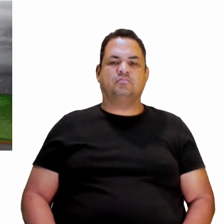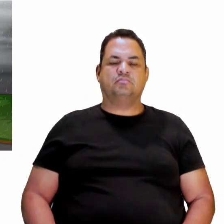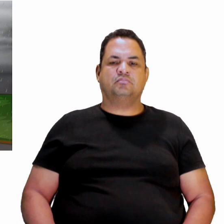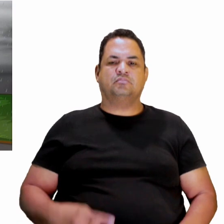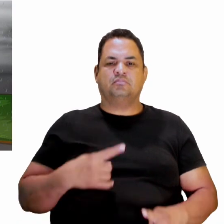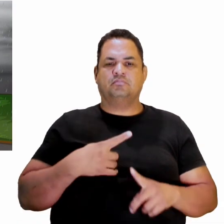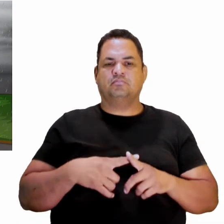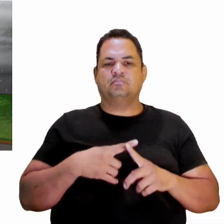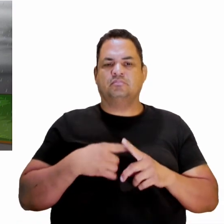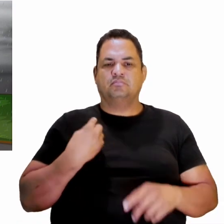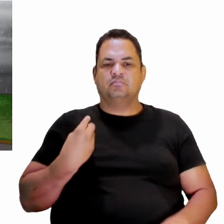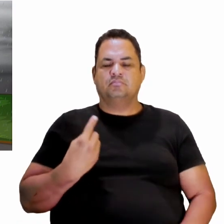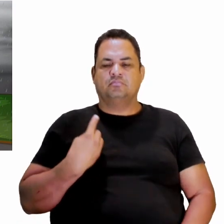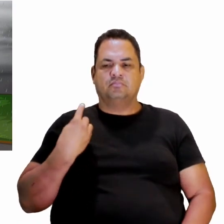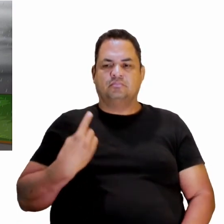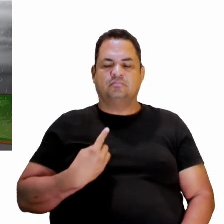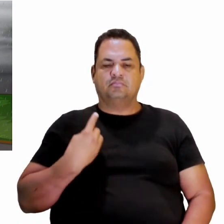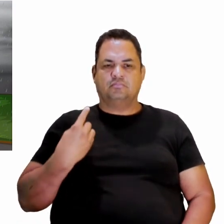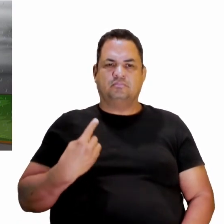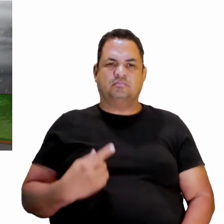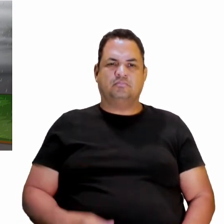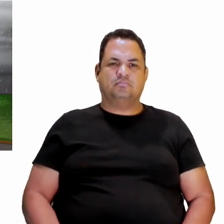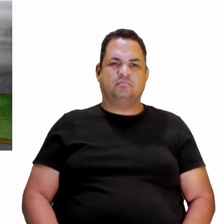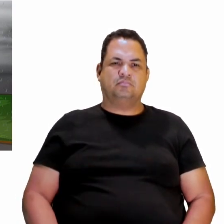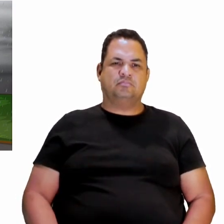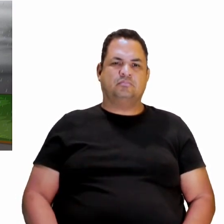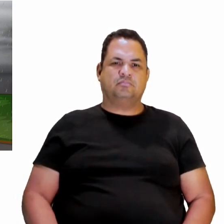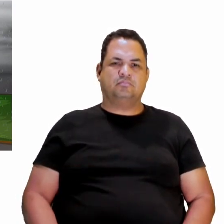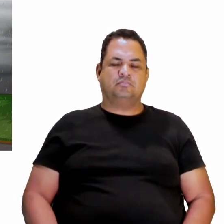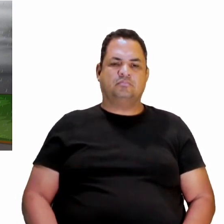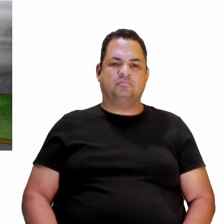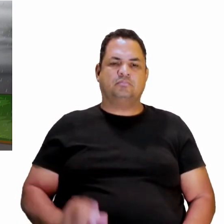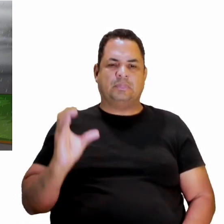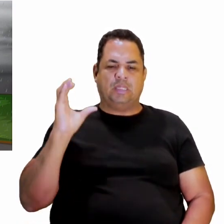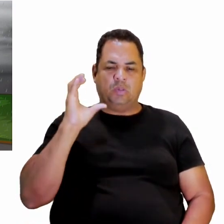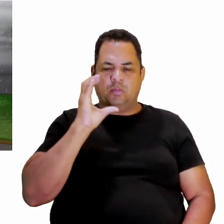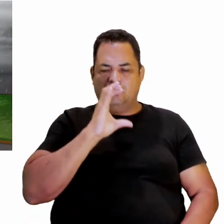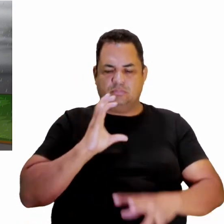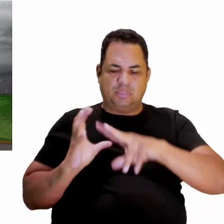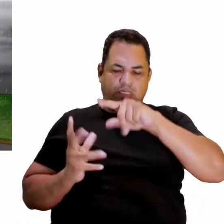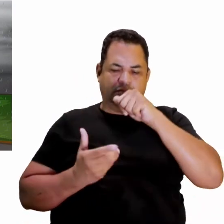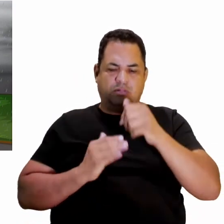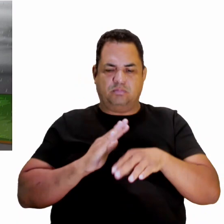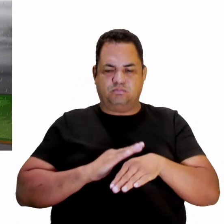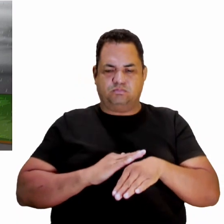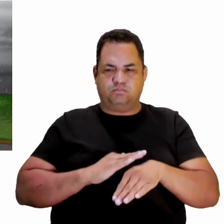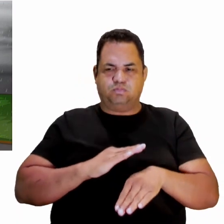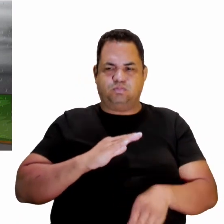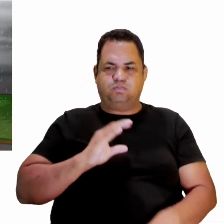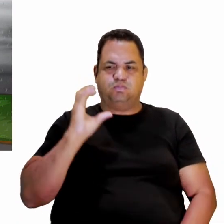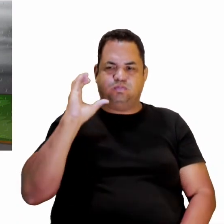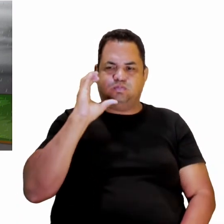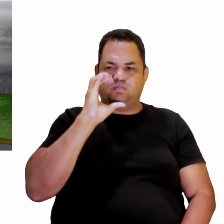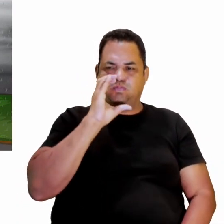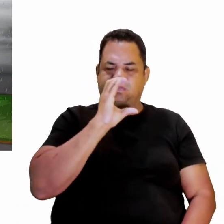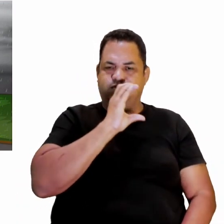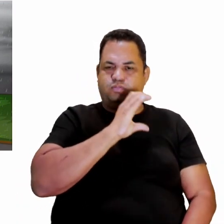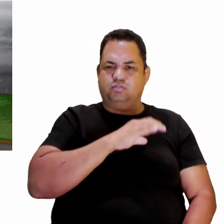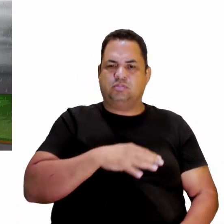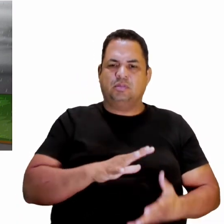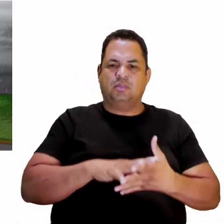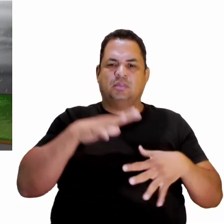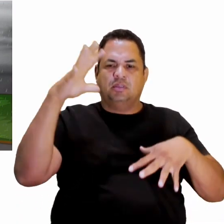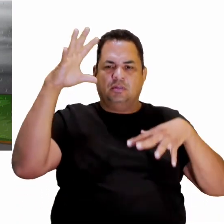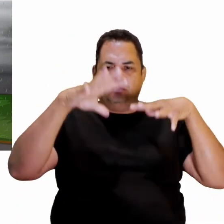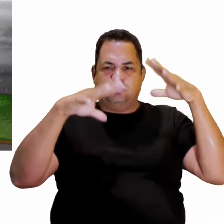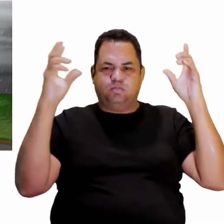é singular, então the earth is getting warmer, está ficando cada vez mais quente. Storms, tempestade,